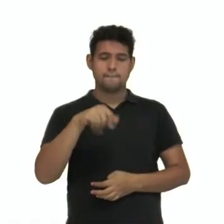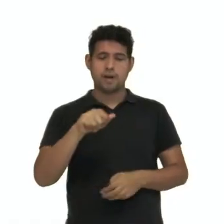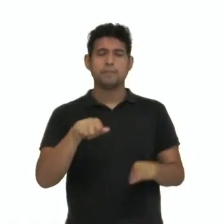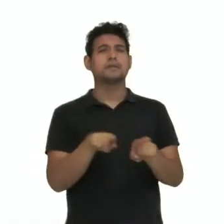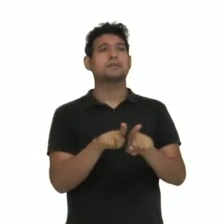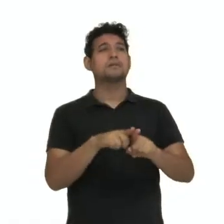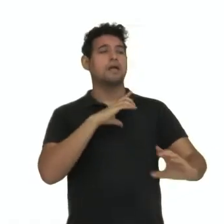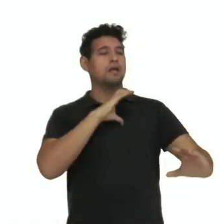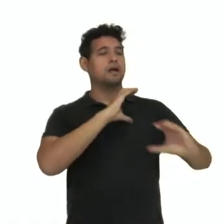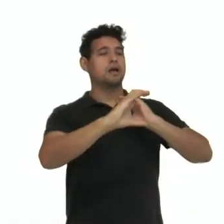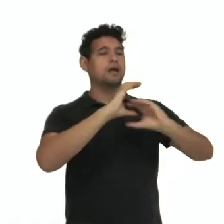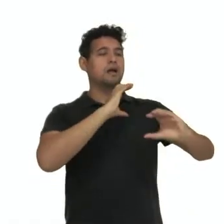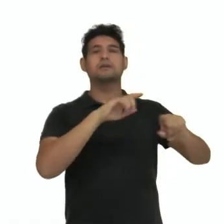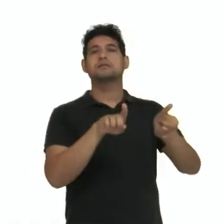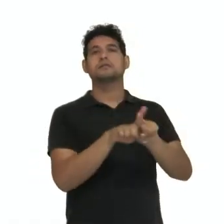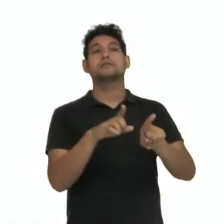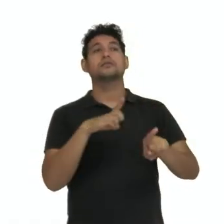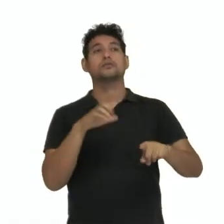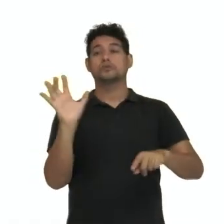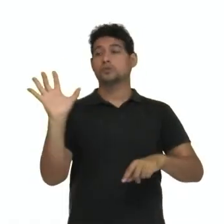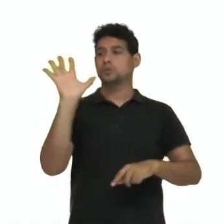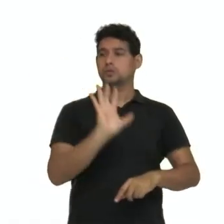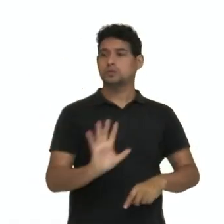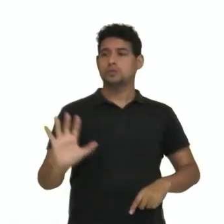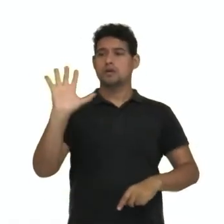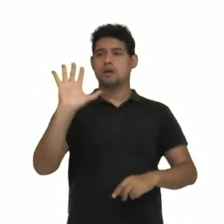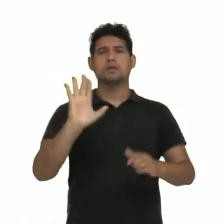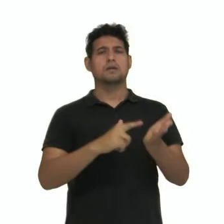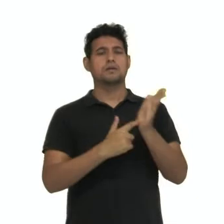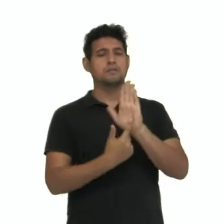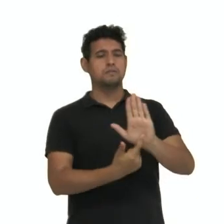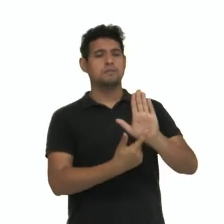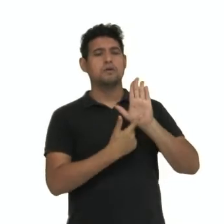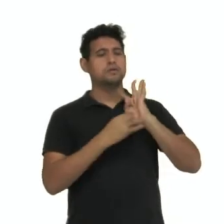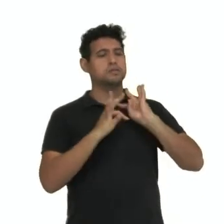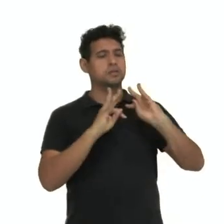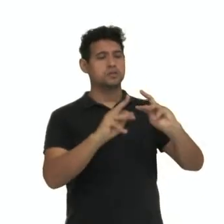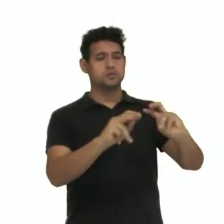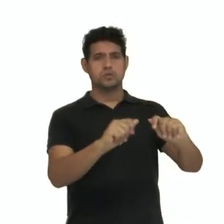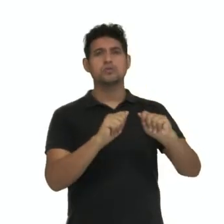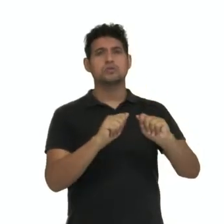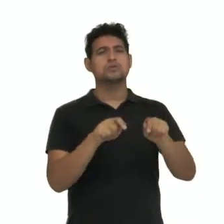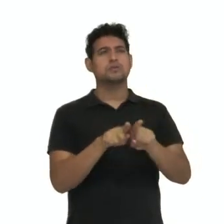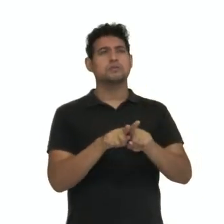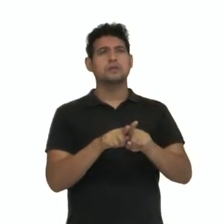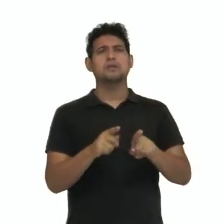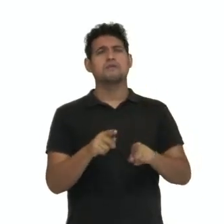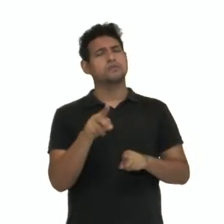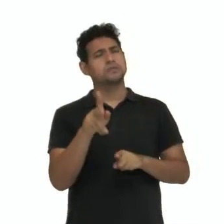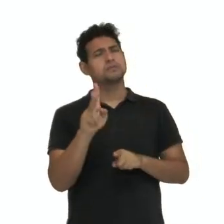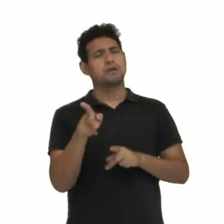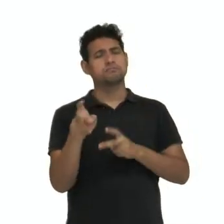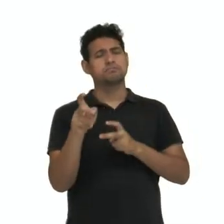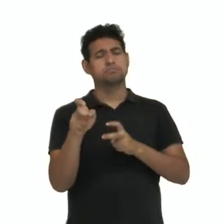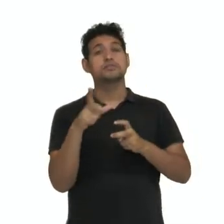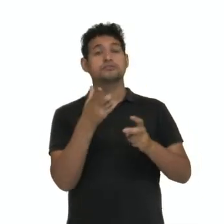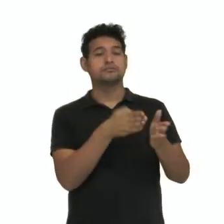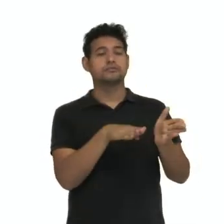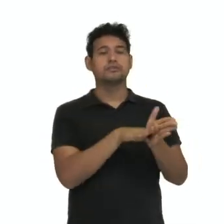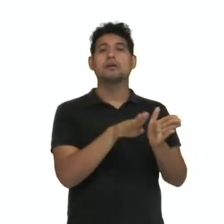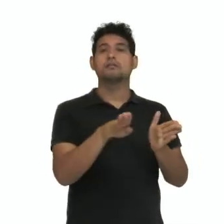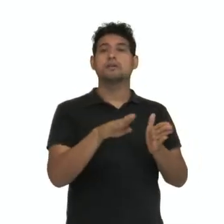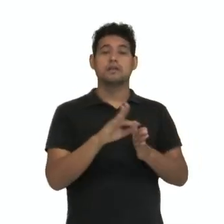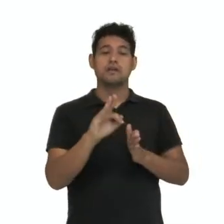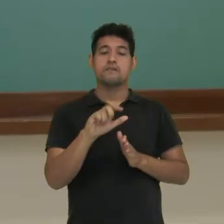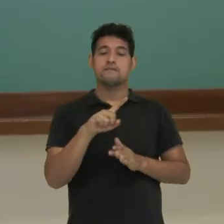a comunicação de uma área que mostra literalmente como você pode ter a chegada de um